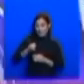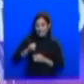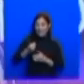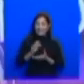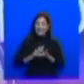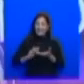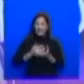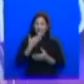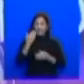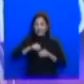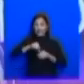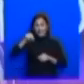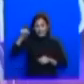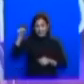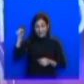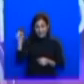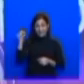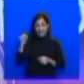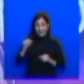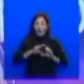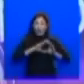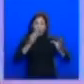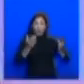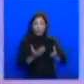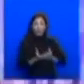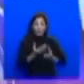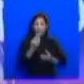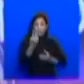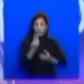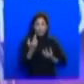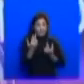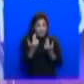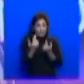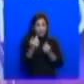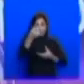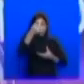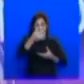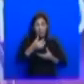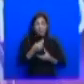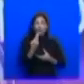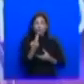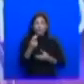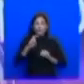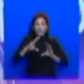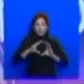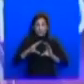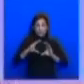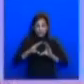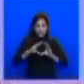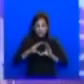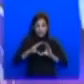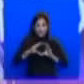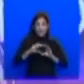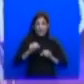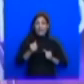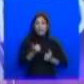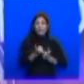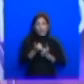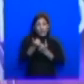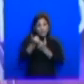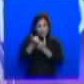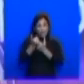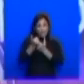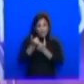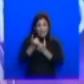dezenas da Loto Fácil da Independência. O nosso globo número 2, da mesma forma, está com suporte carregado com 25 bolas. Esse é o nosso